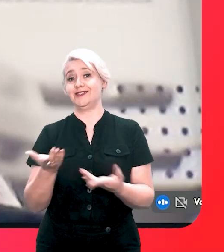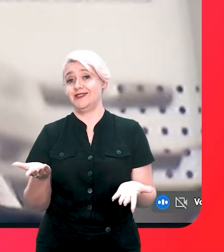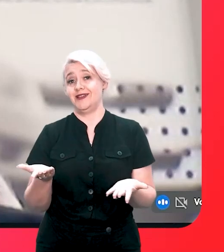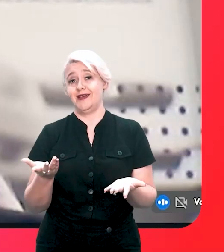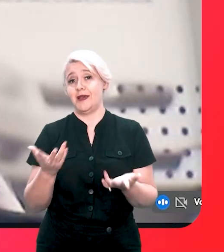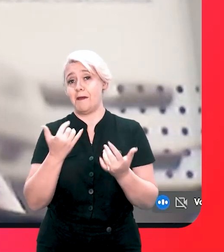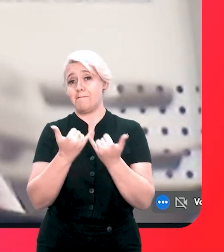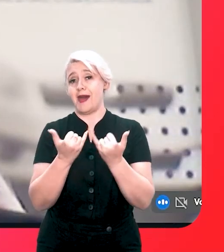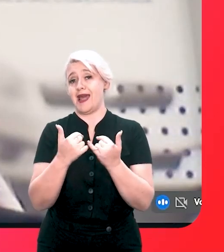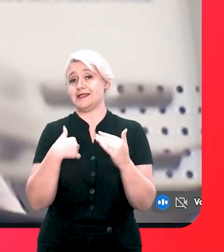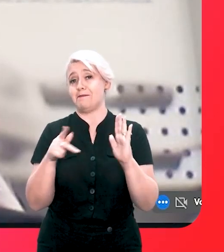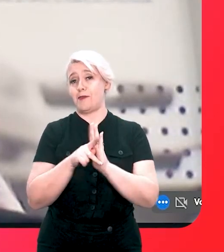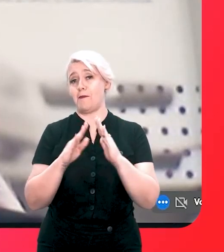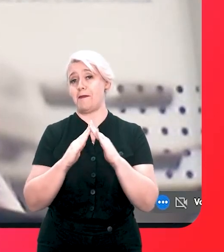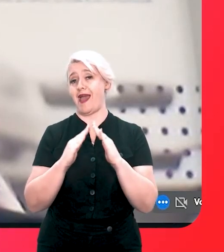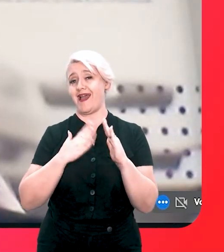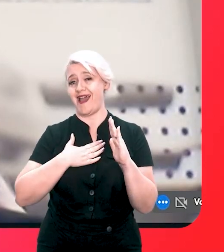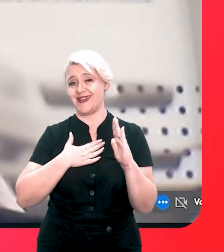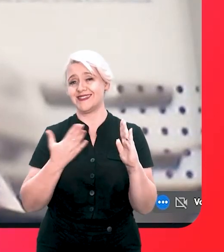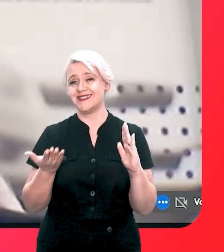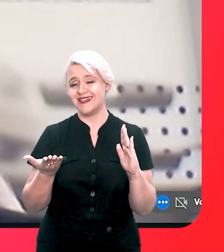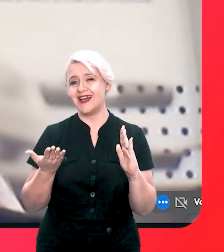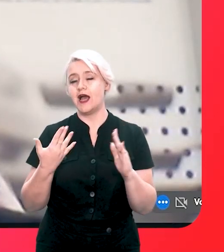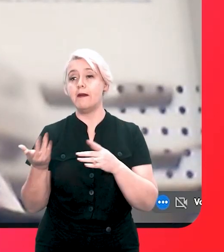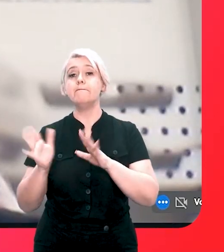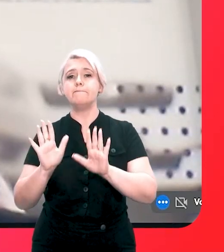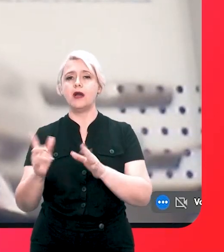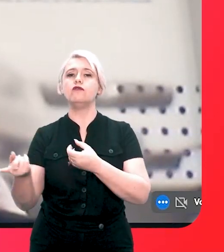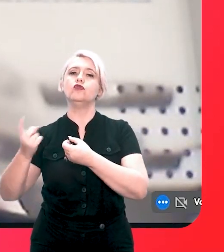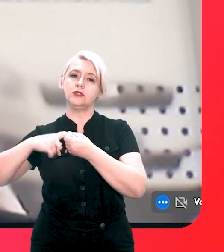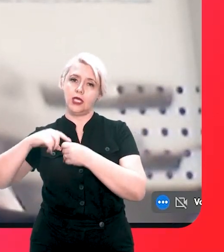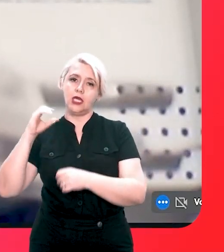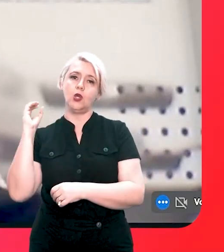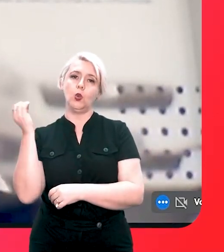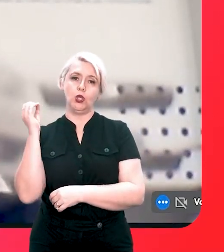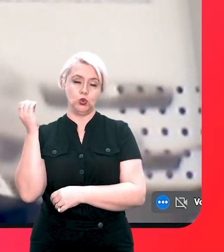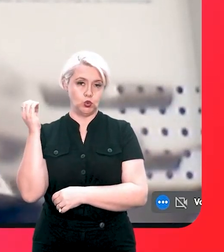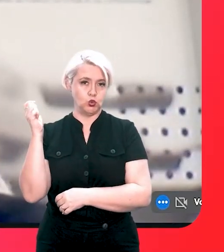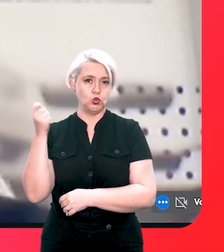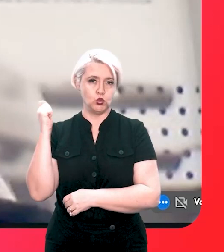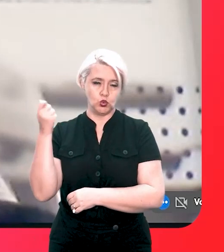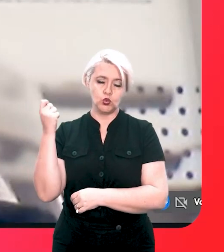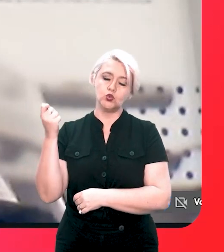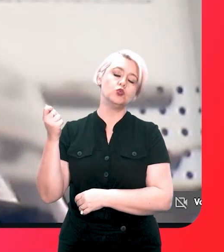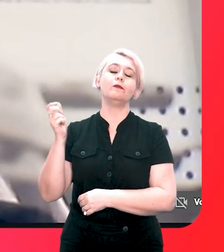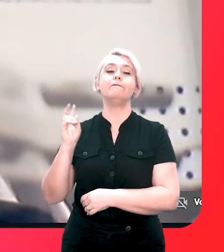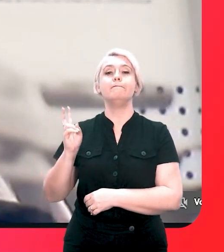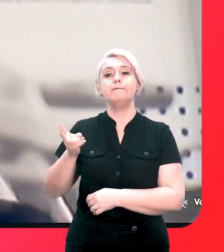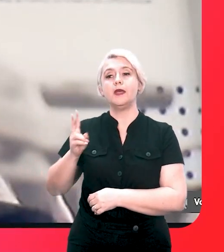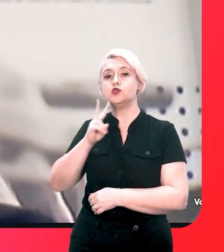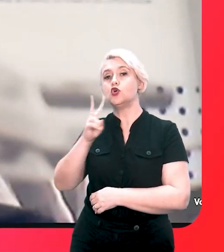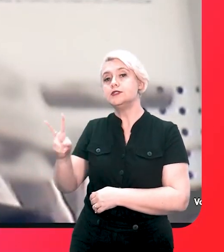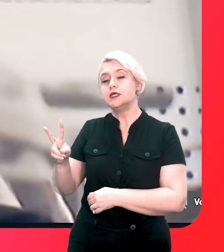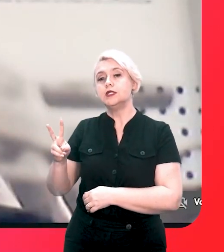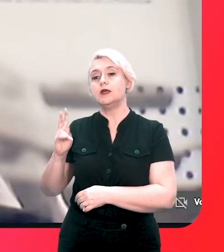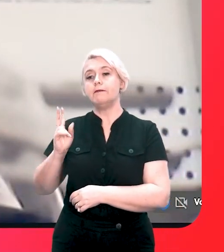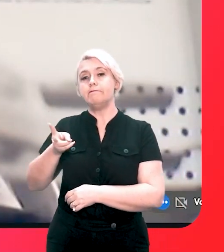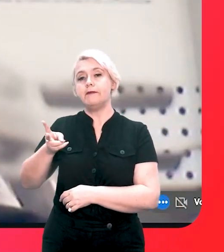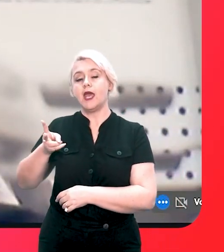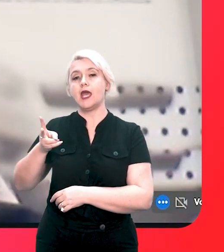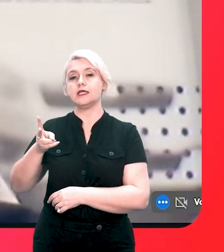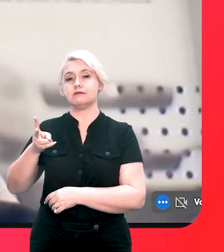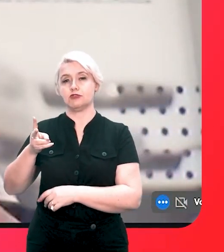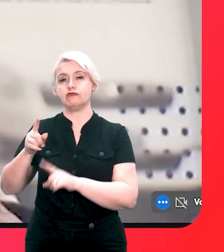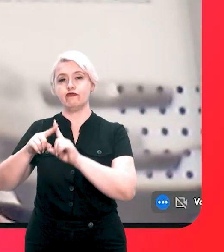cara? Mas eu voltei para o Rio Grande do Sul ainda por 2 anos, no mesmo cargo de gerente de toda a logística,